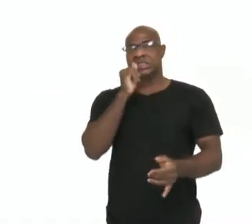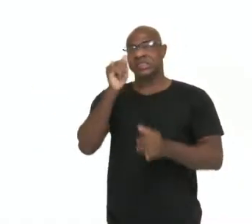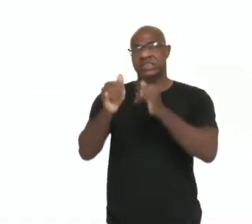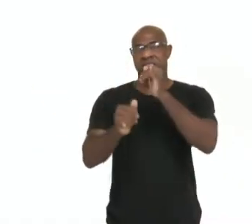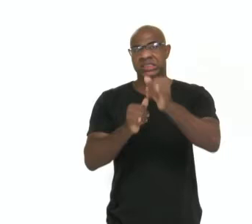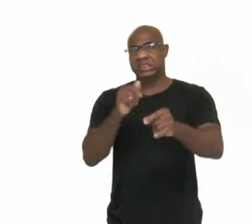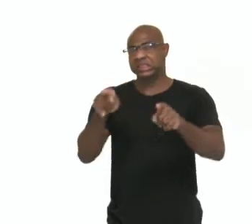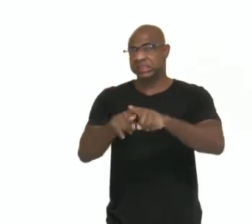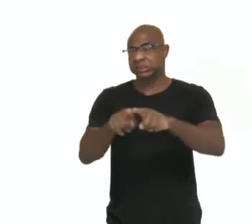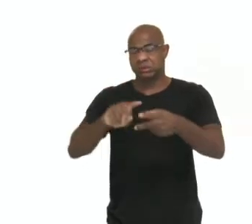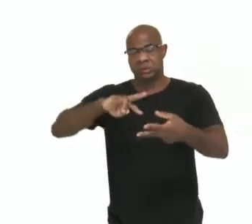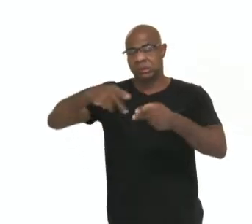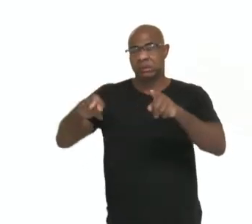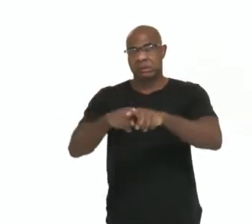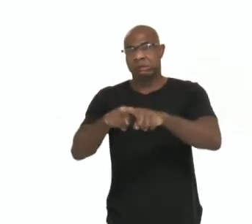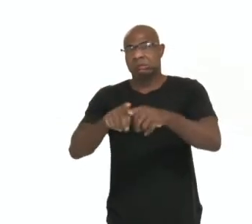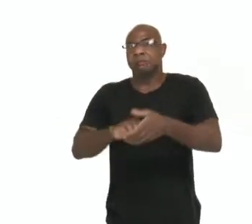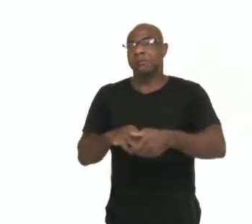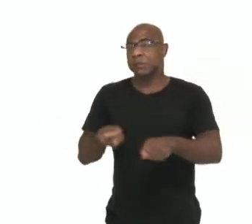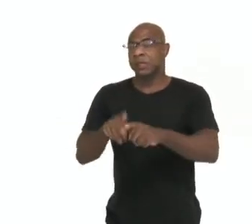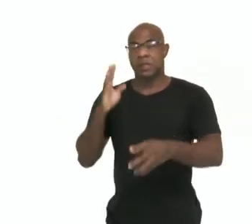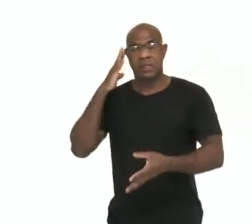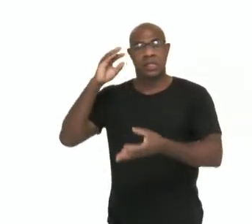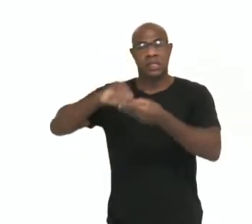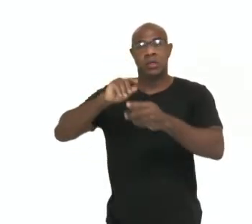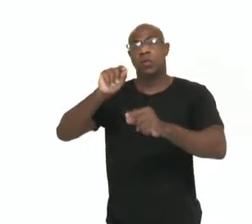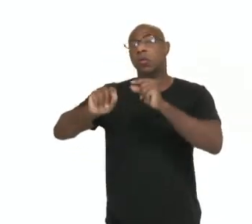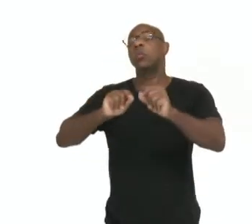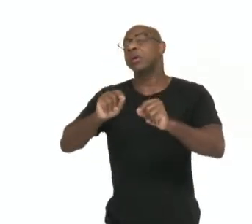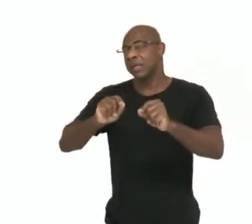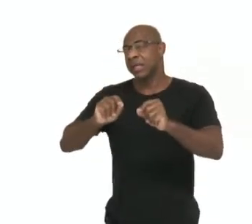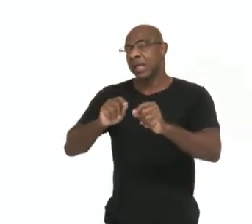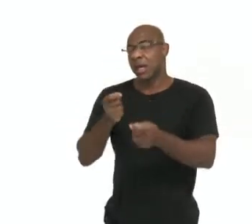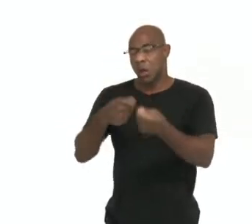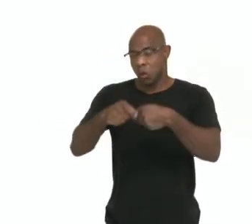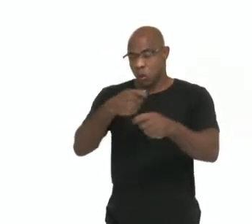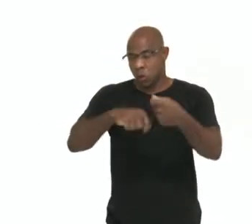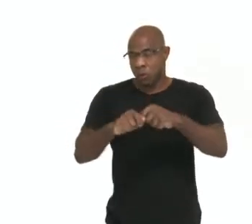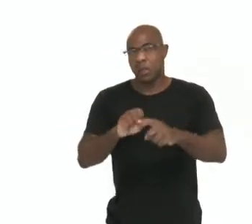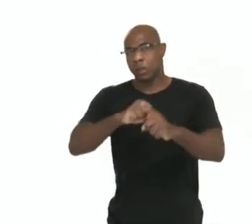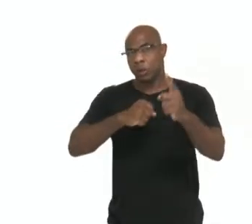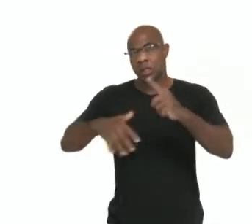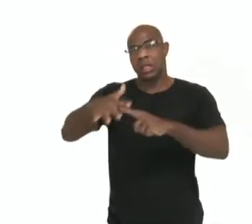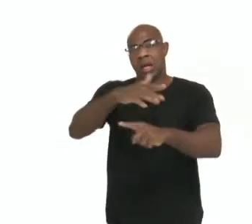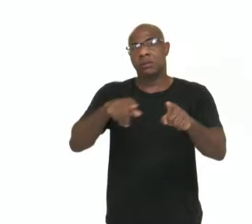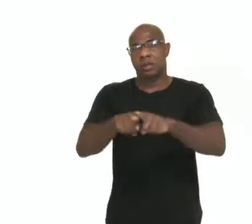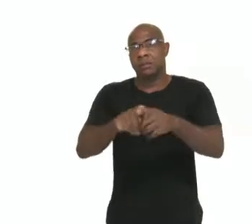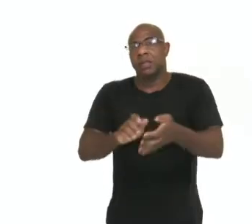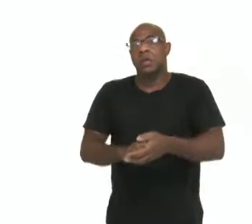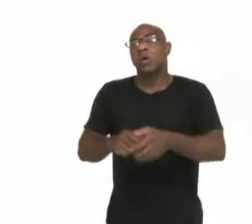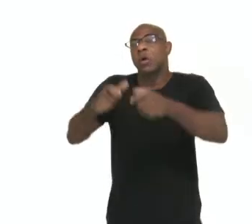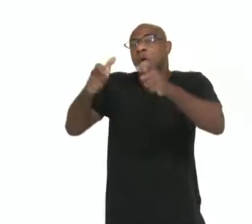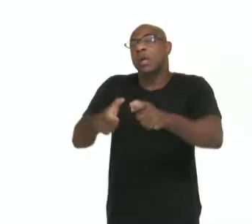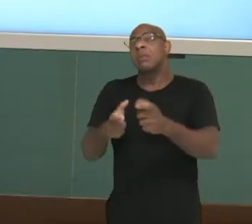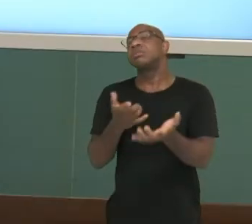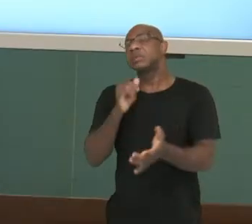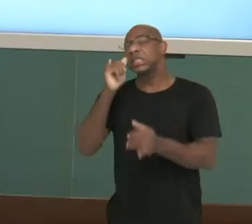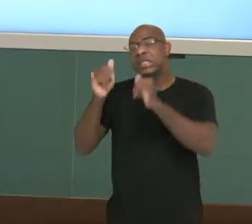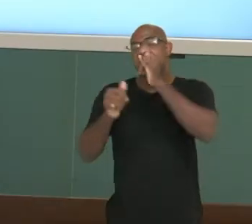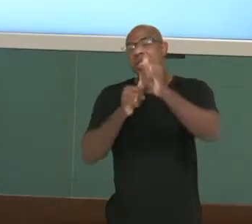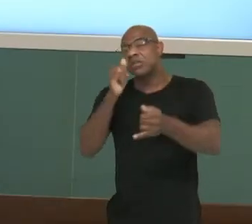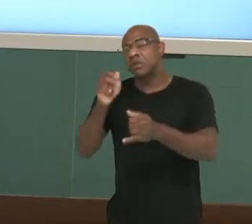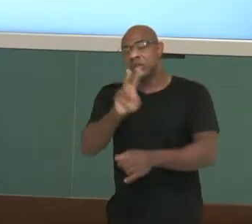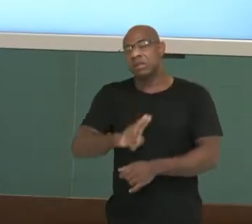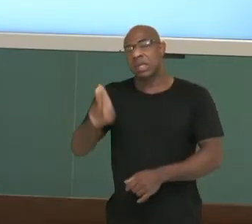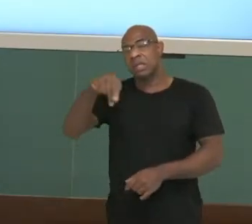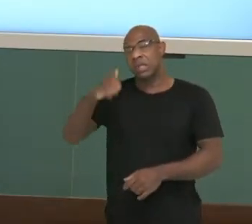brasileira, além de compreender as questões econômicas, ambientais e sociais relativas às fontes energéticas utilizadas no Brasil. Então nós